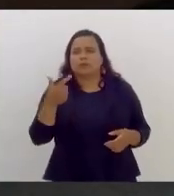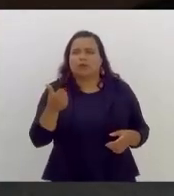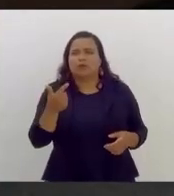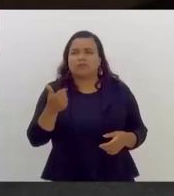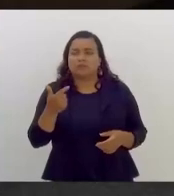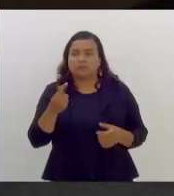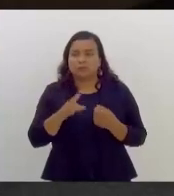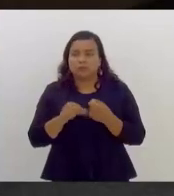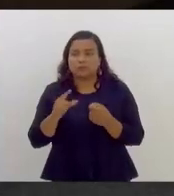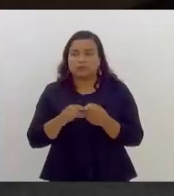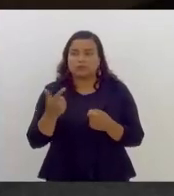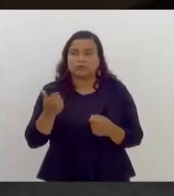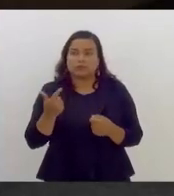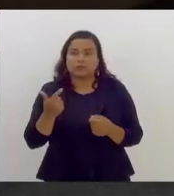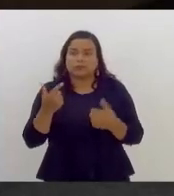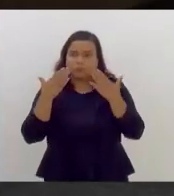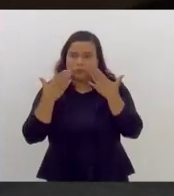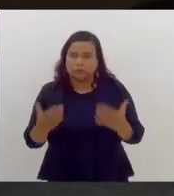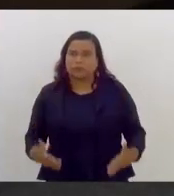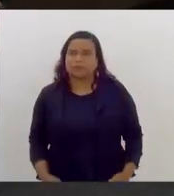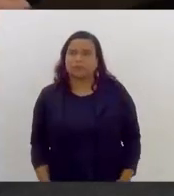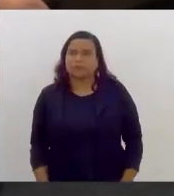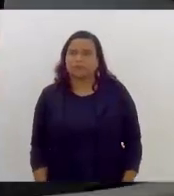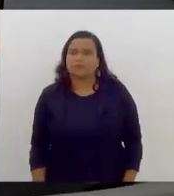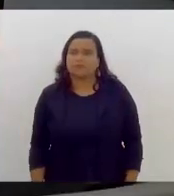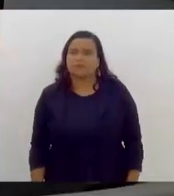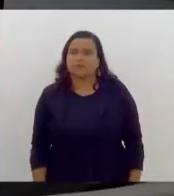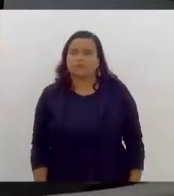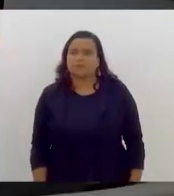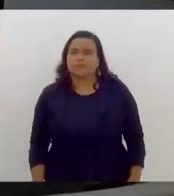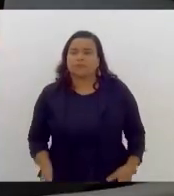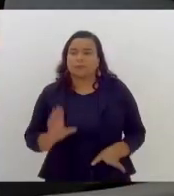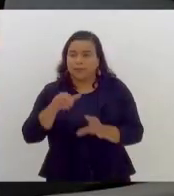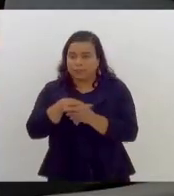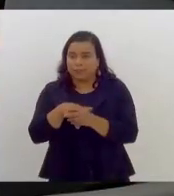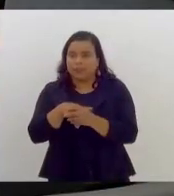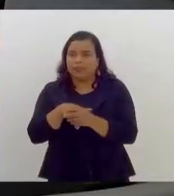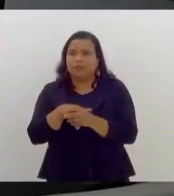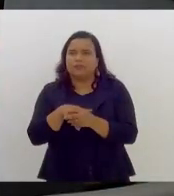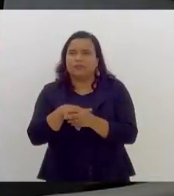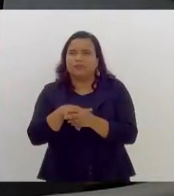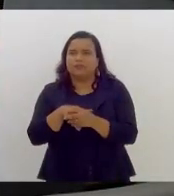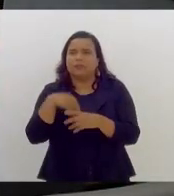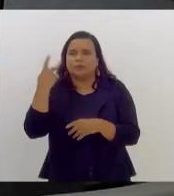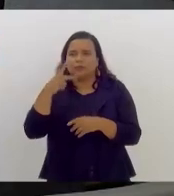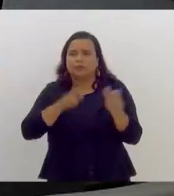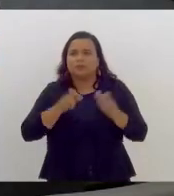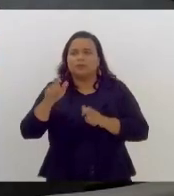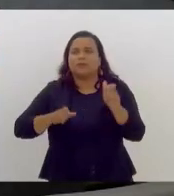artigo 12º, como destaque. Ok. Então, vamos à votação, senhores parlamentares.